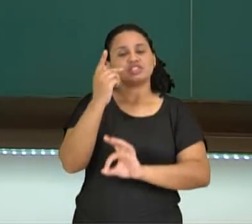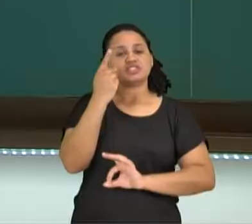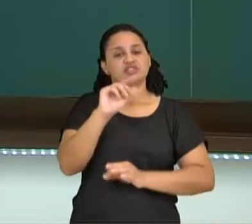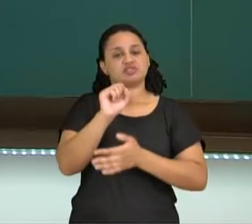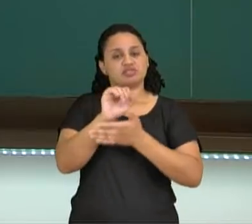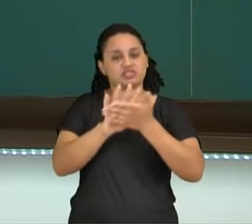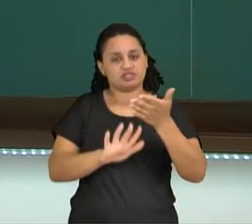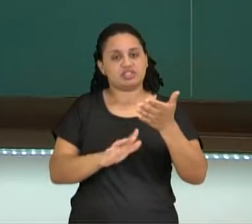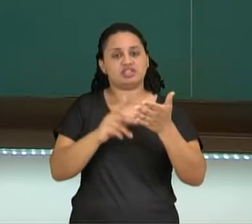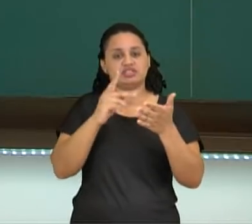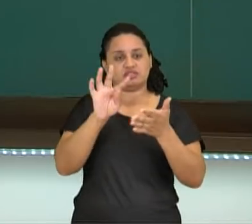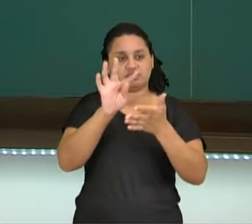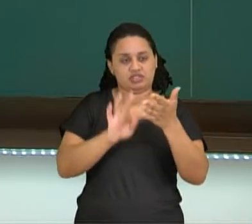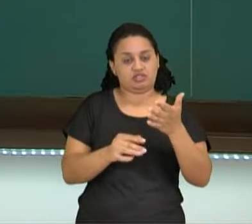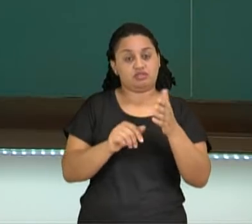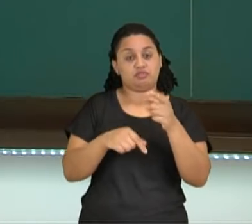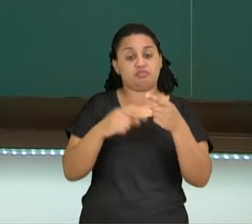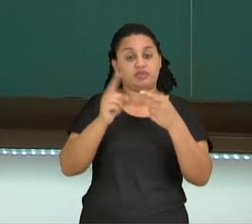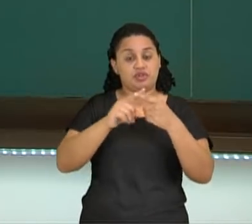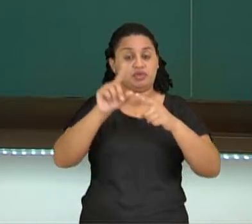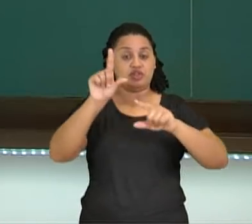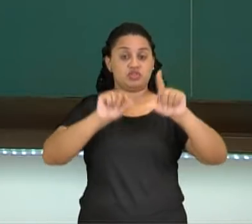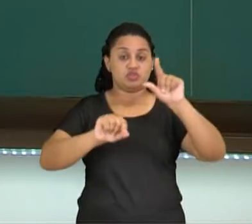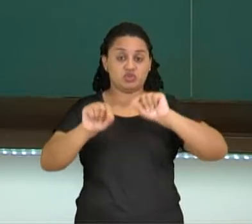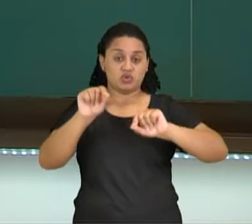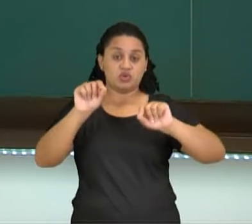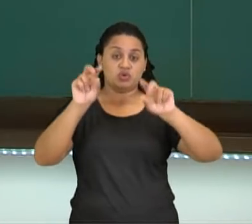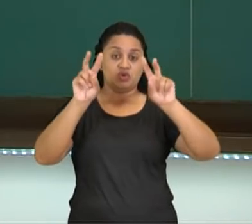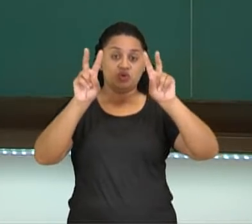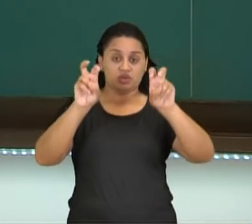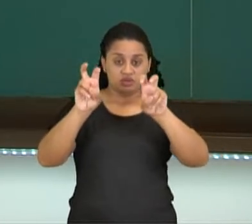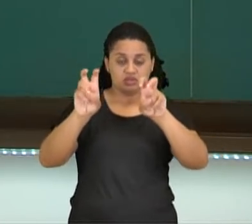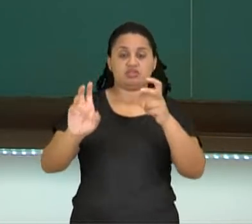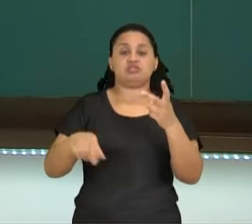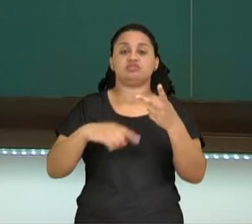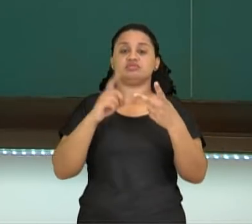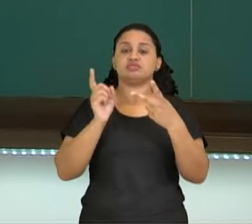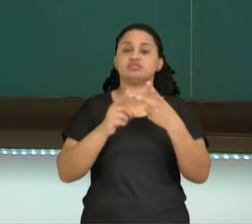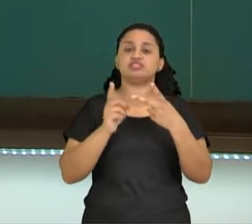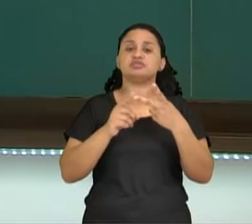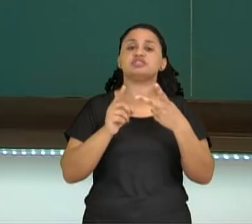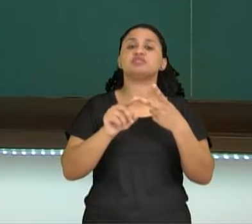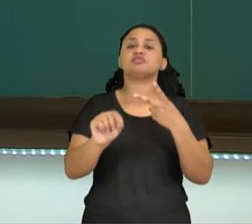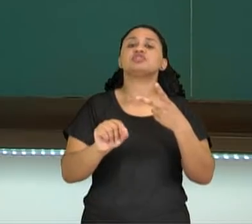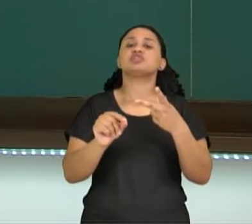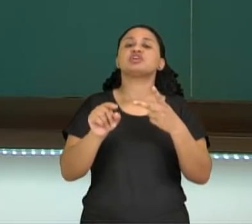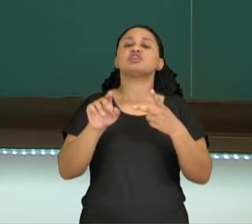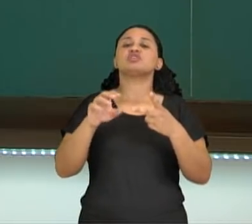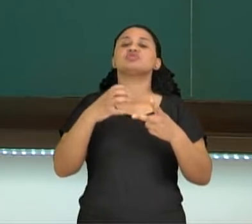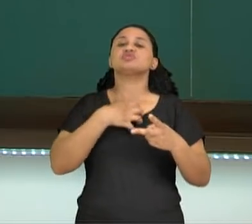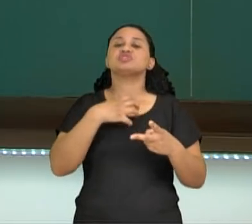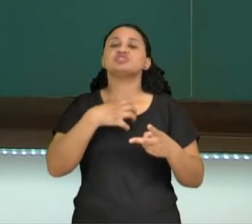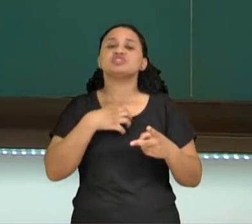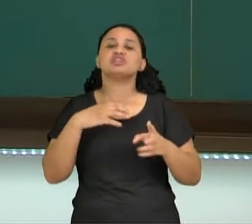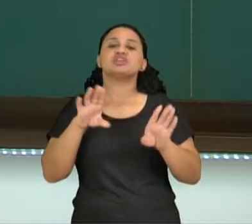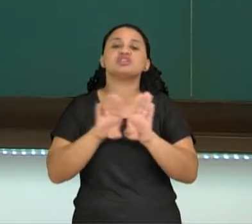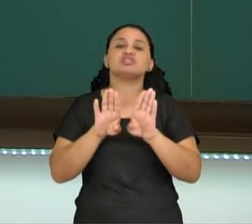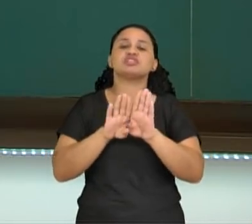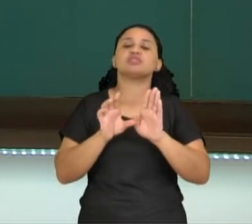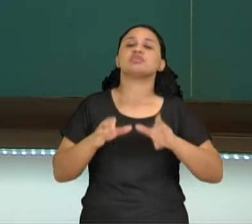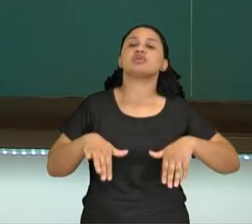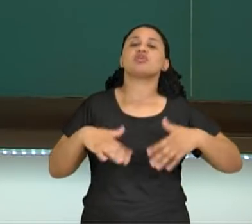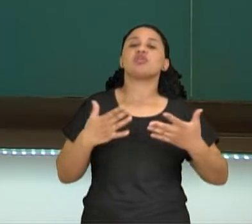texto. Começando pela escolha do tempo, tá? E também a maneira como você